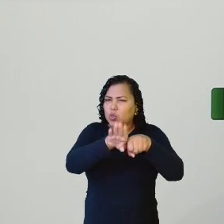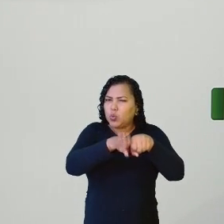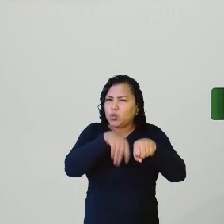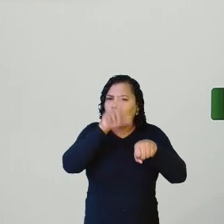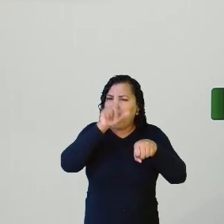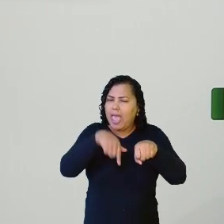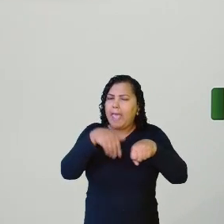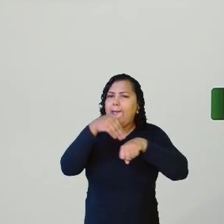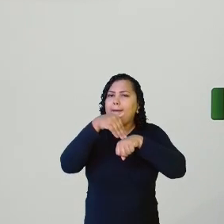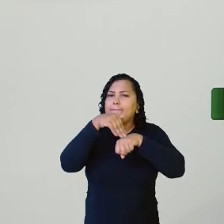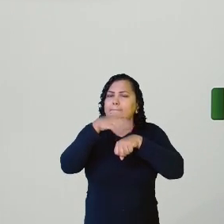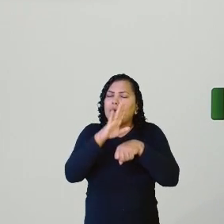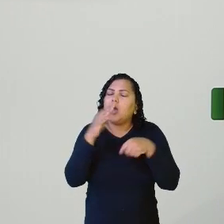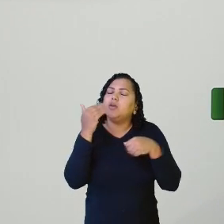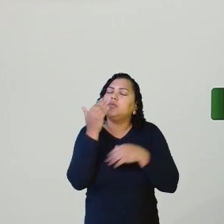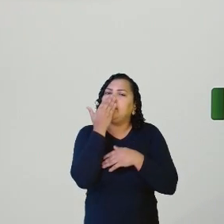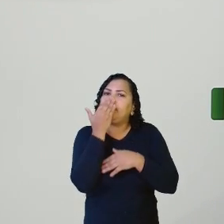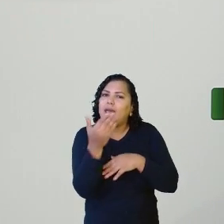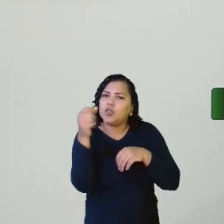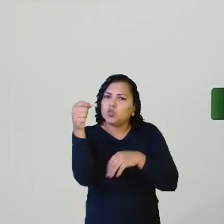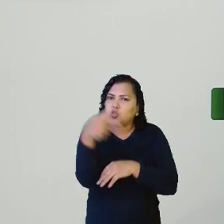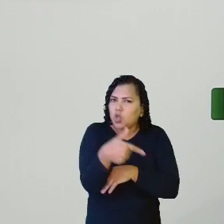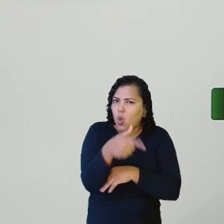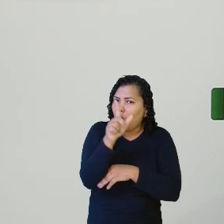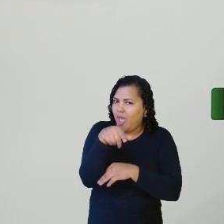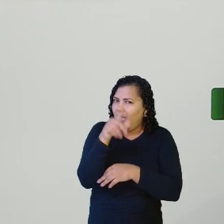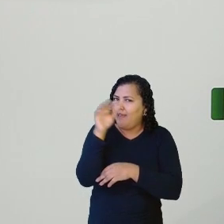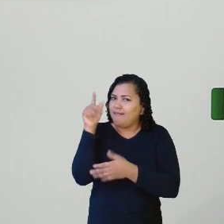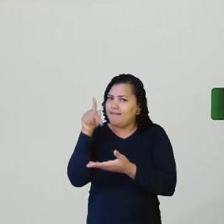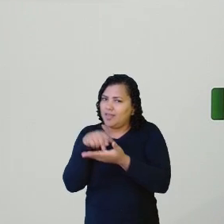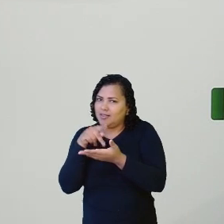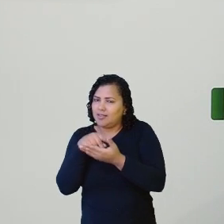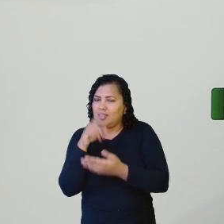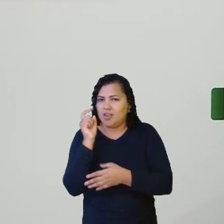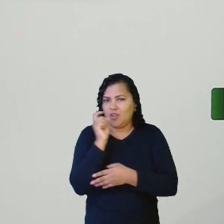é falso? E o Sol tem luz própria.